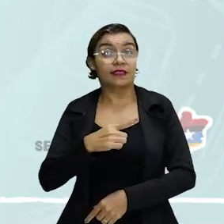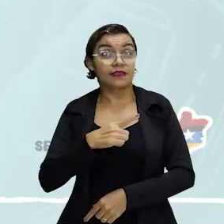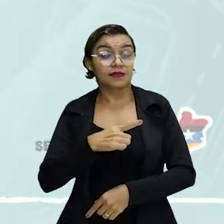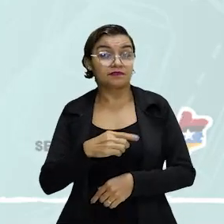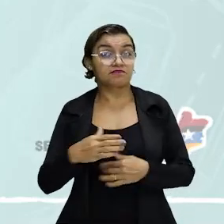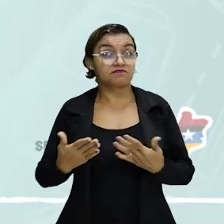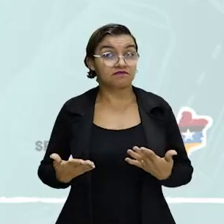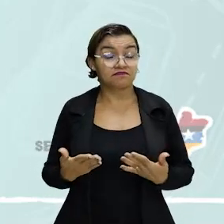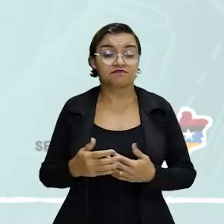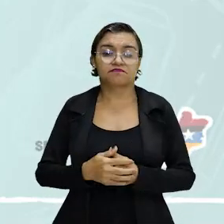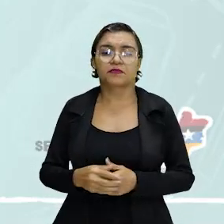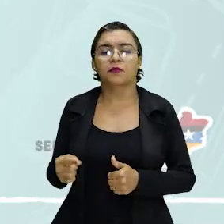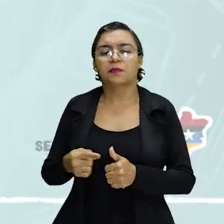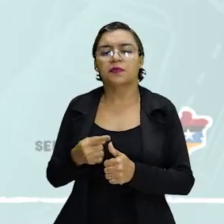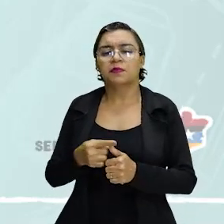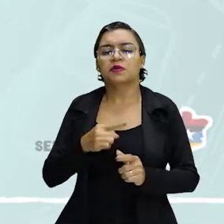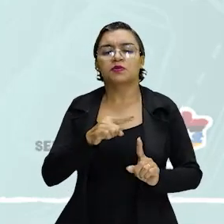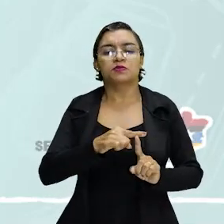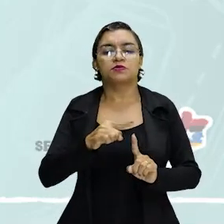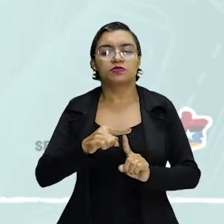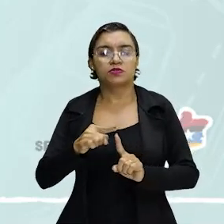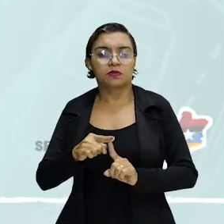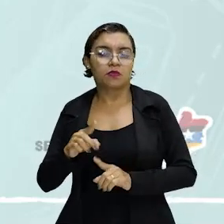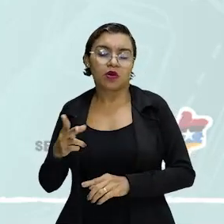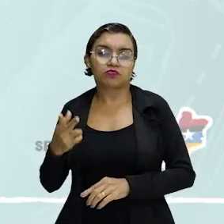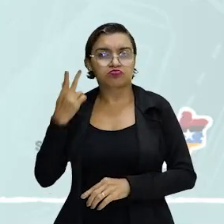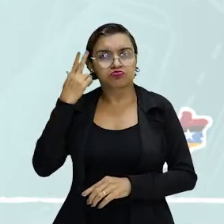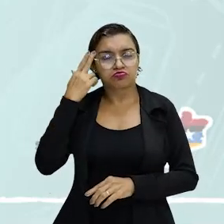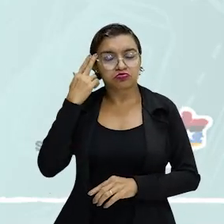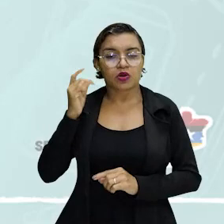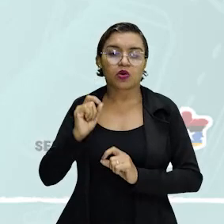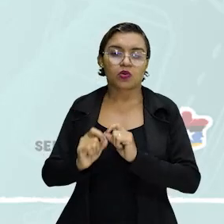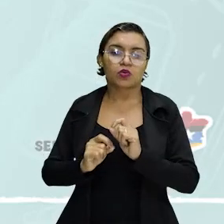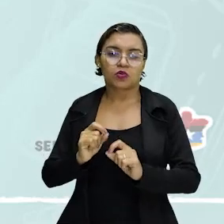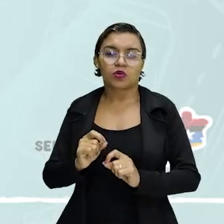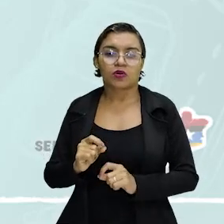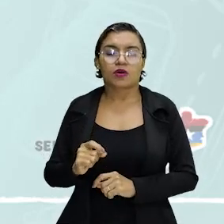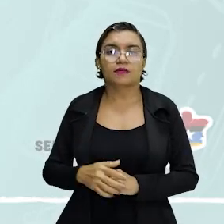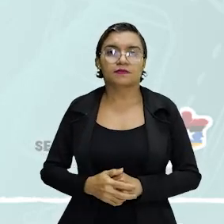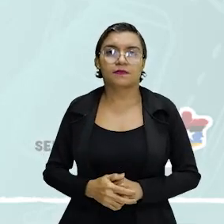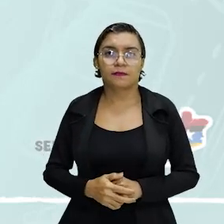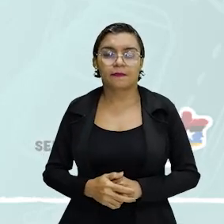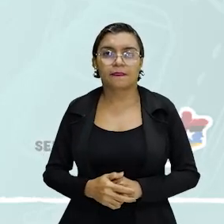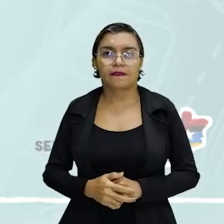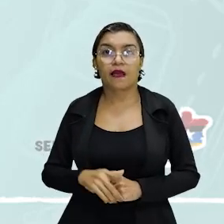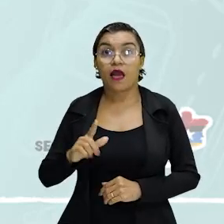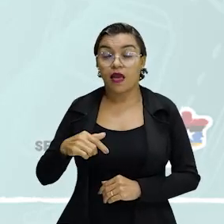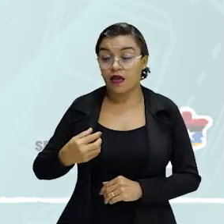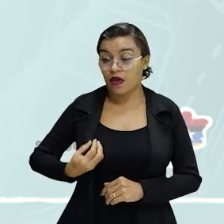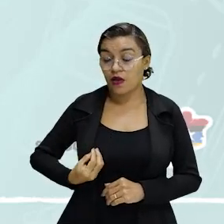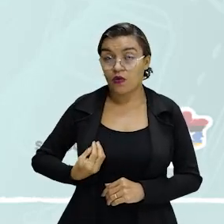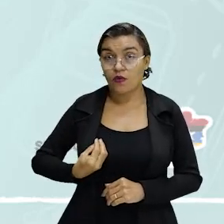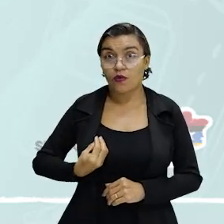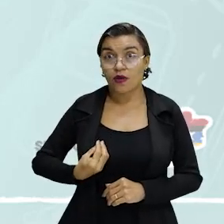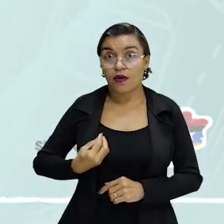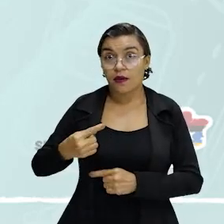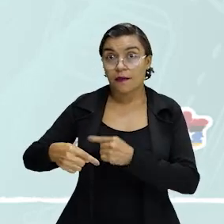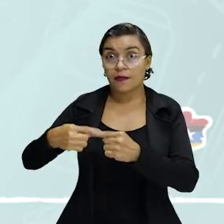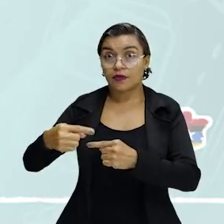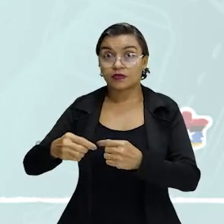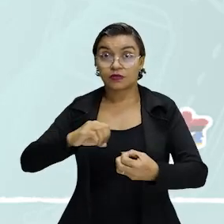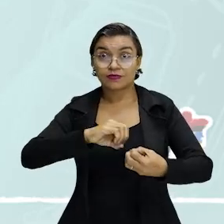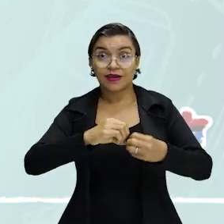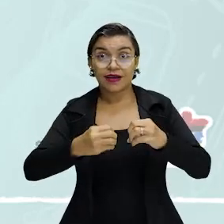Bem, o primeiro tipo, que é comum, né, é o processo de reprodução assexuada.